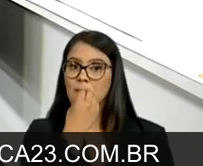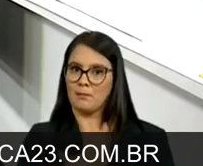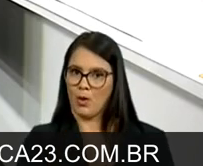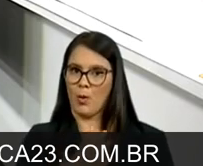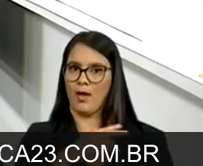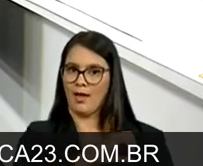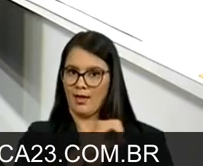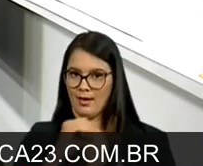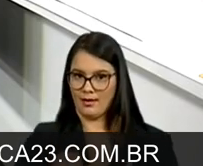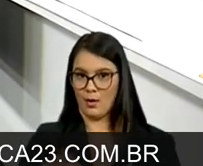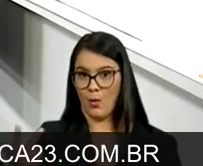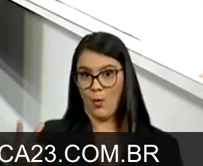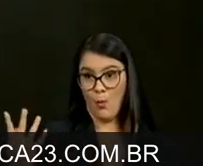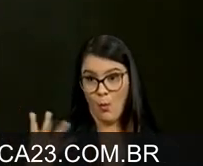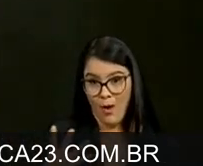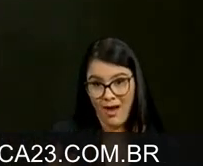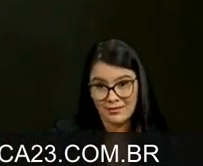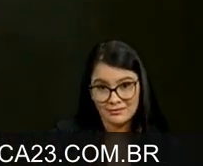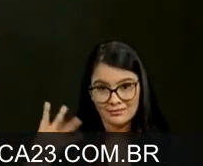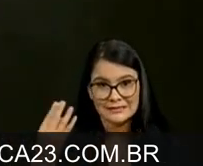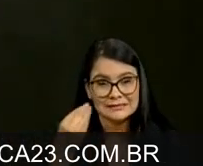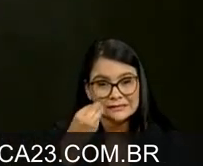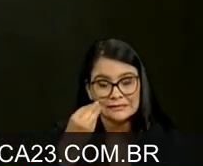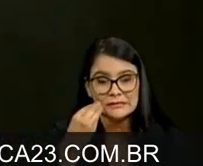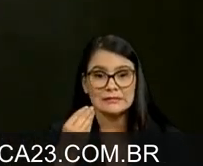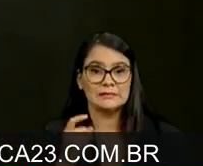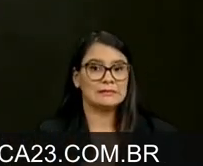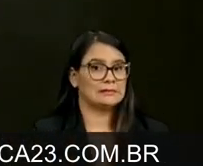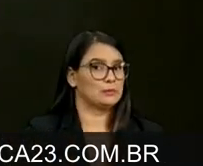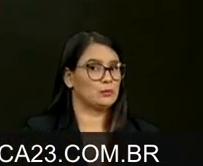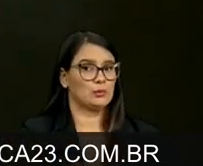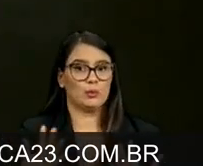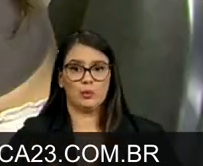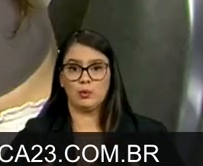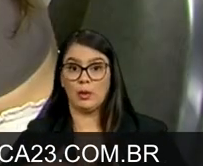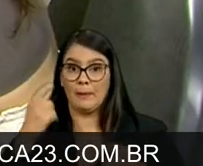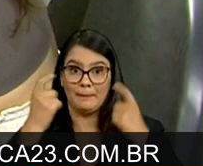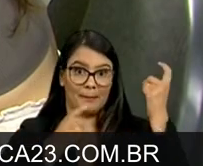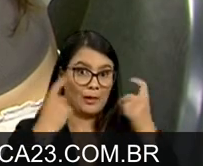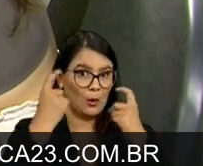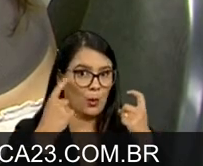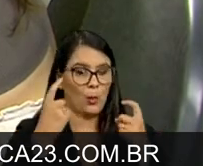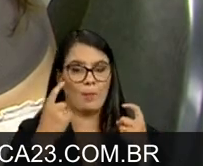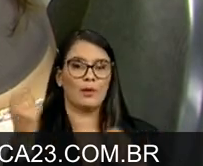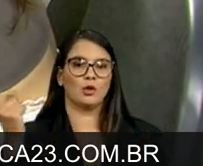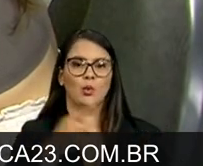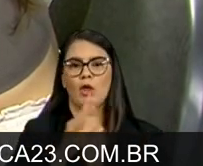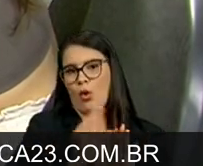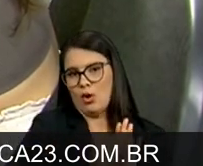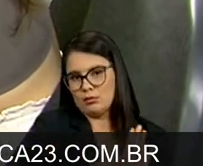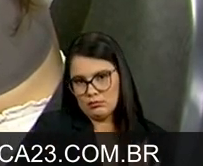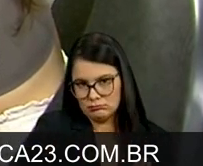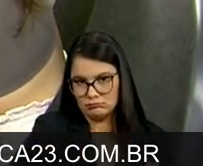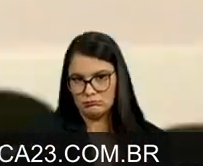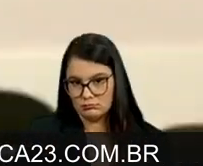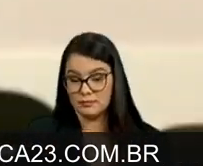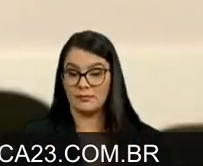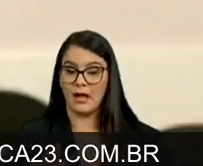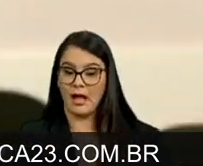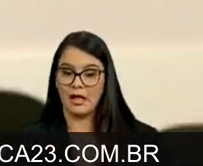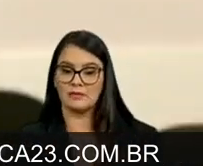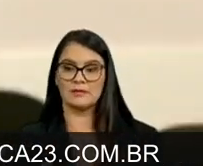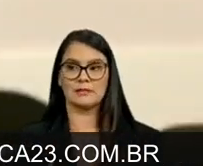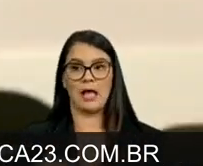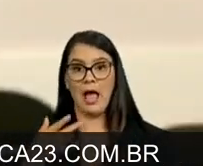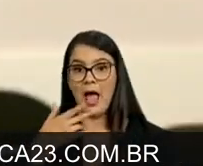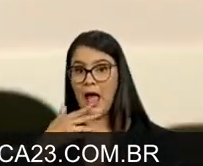No quarto ano de tentativa, o nervosismo preocupa mais o estudante do que o próprio conteúdo. Às vezes existe um pouquinho de pressão